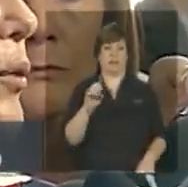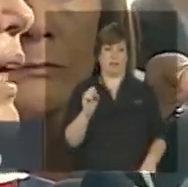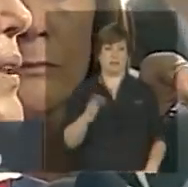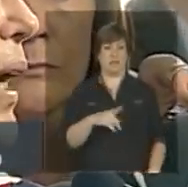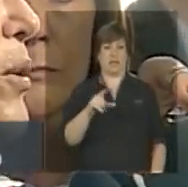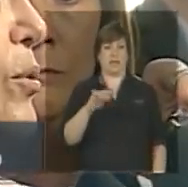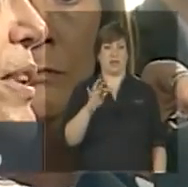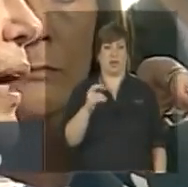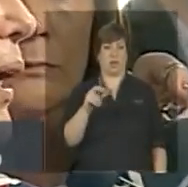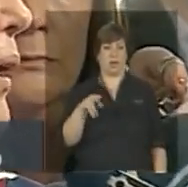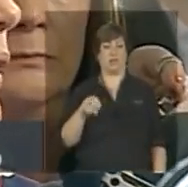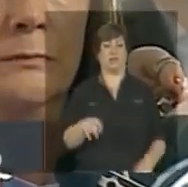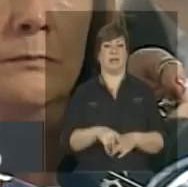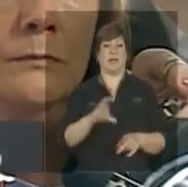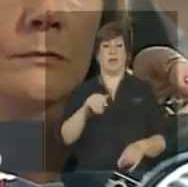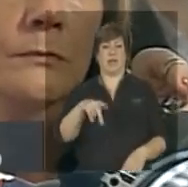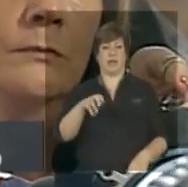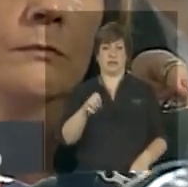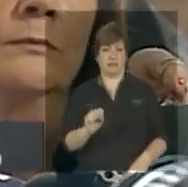o cinturão das águas no Ceará.